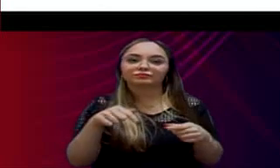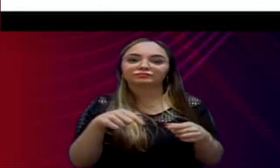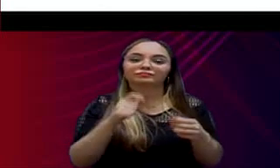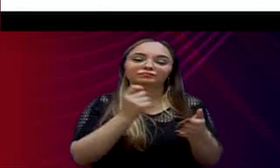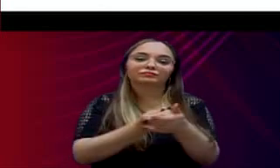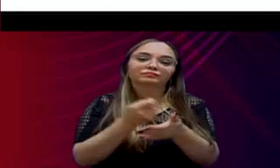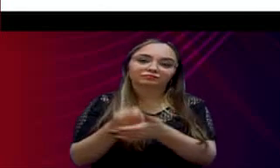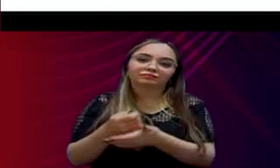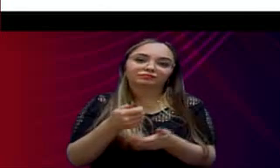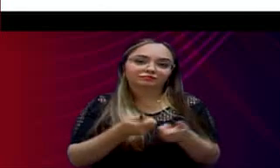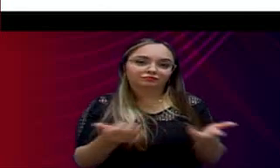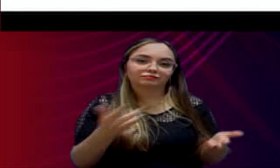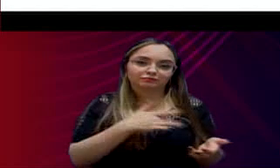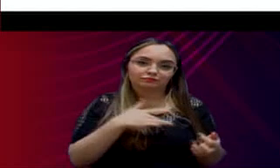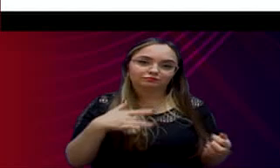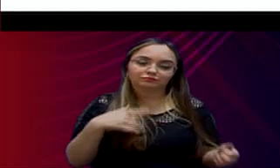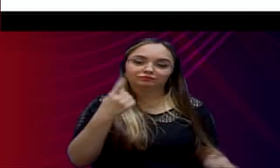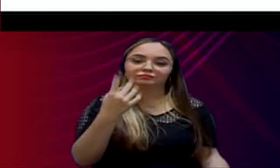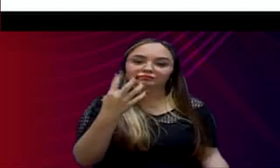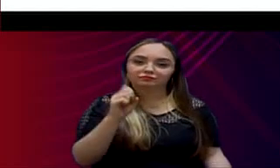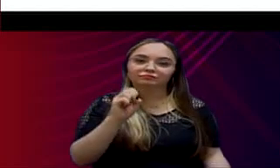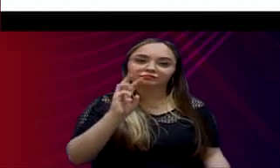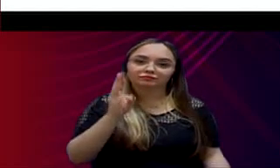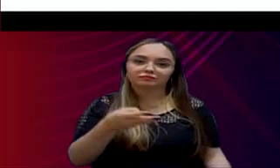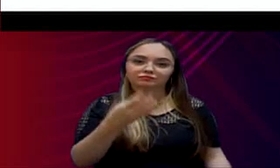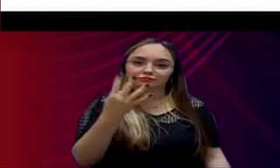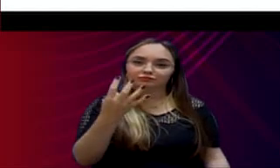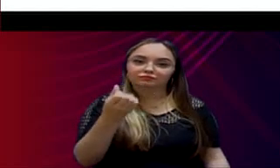pagamentos nas despesas de saúde 148 milhões